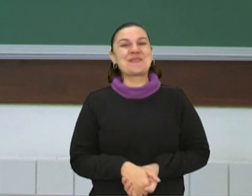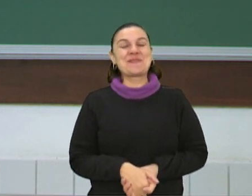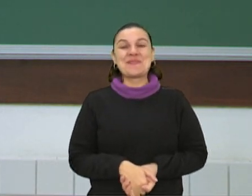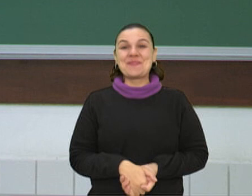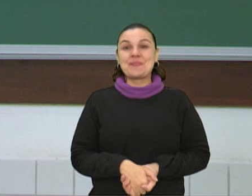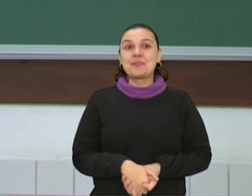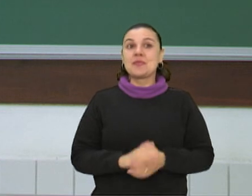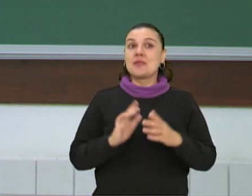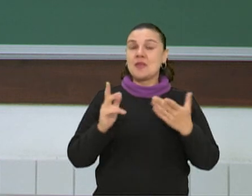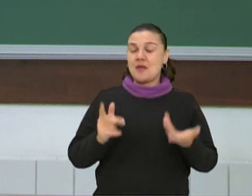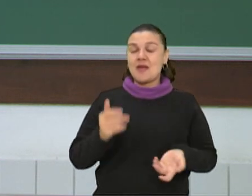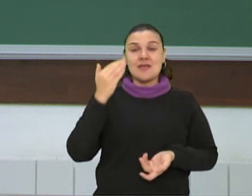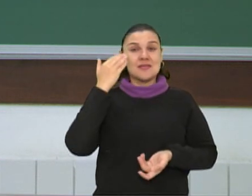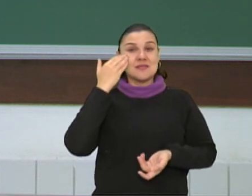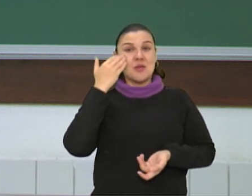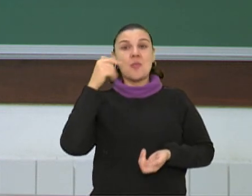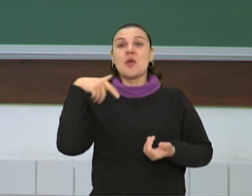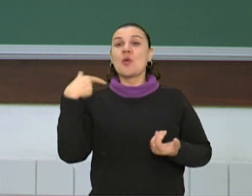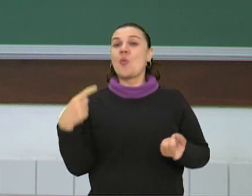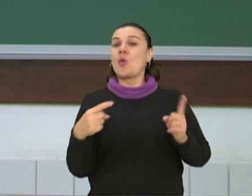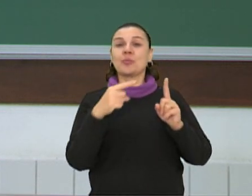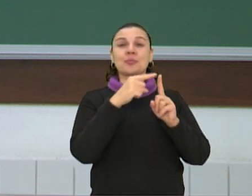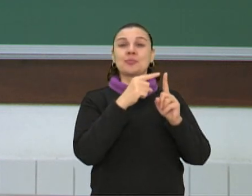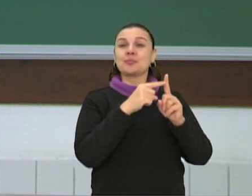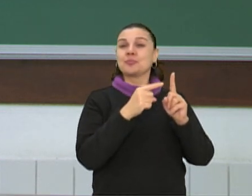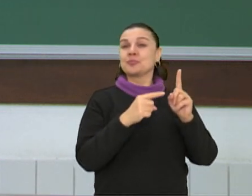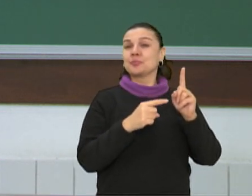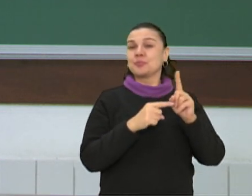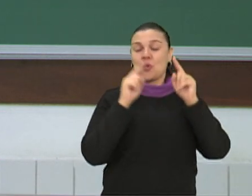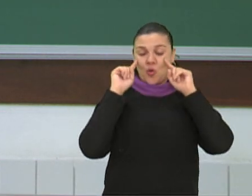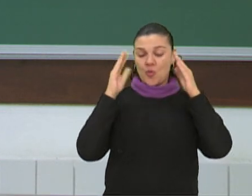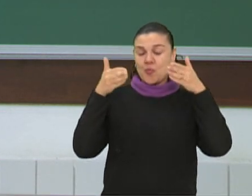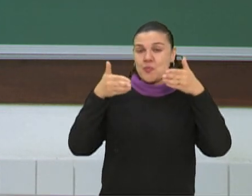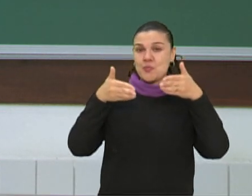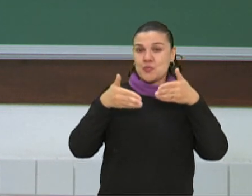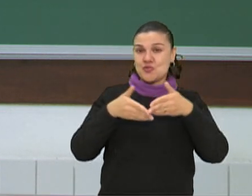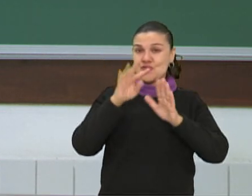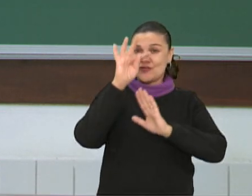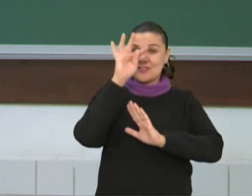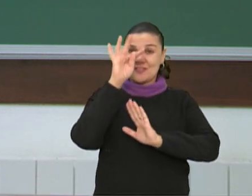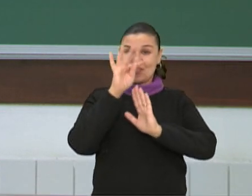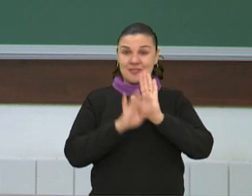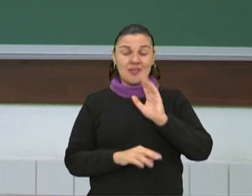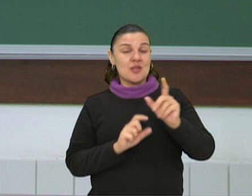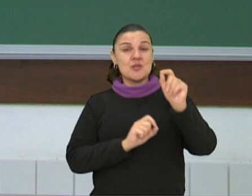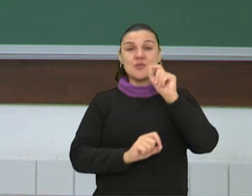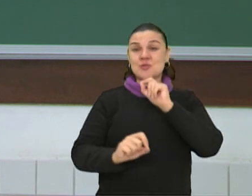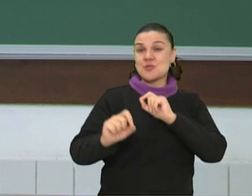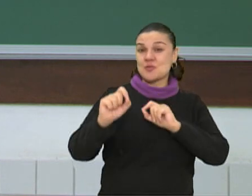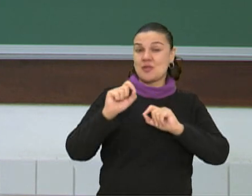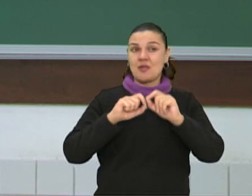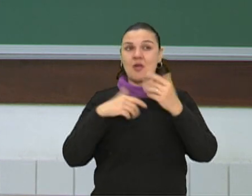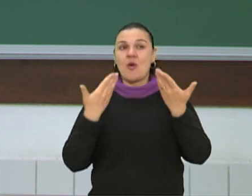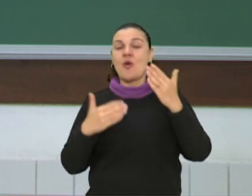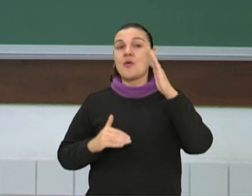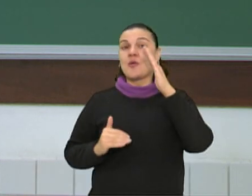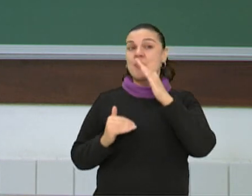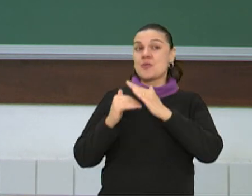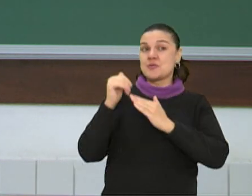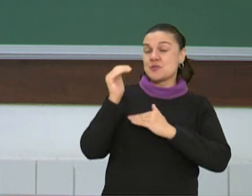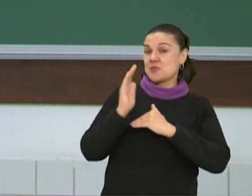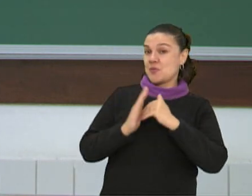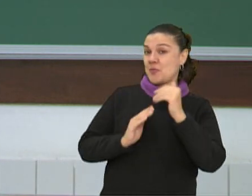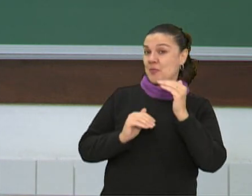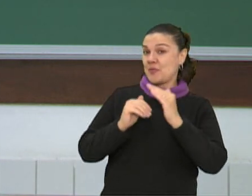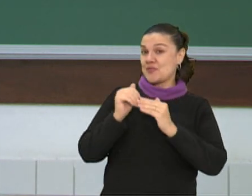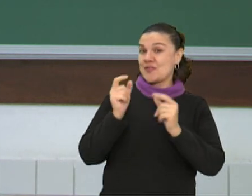hoje, para sabermos qual é a finalidade desse gênero textual. E quem são os profissionais que